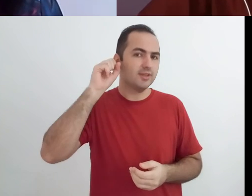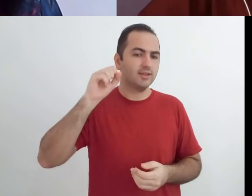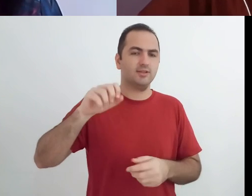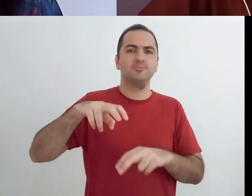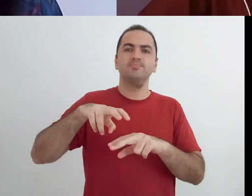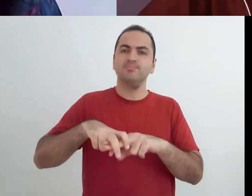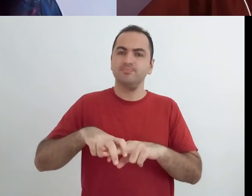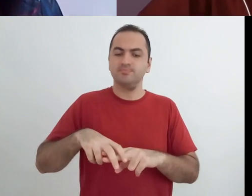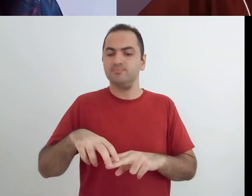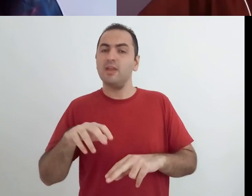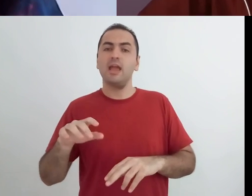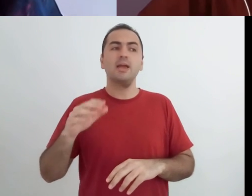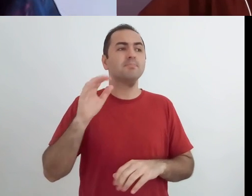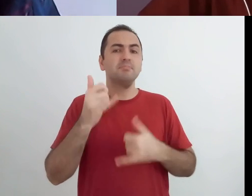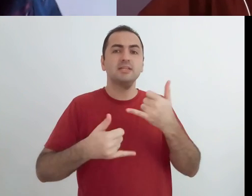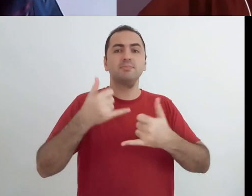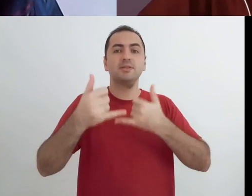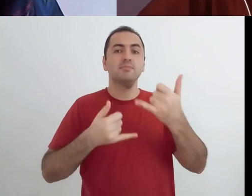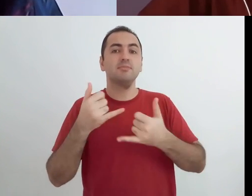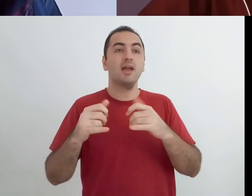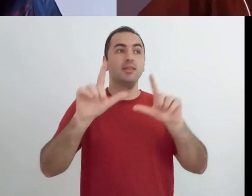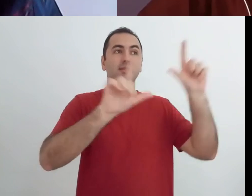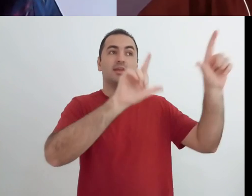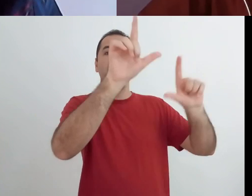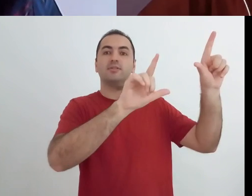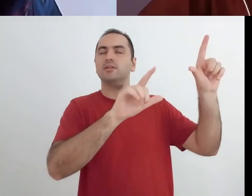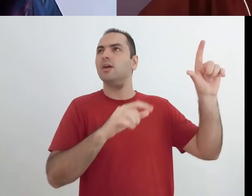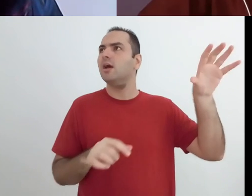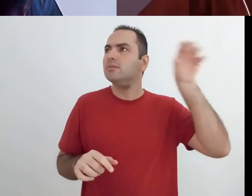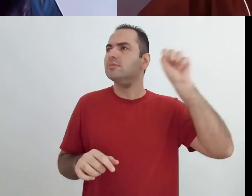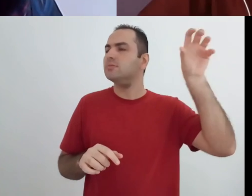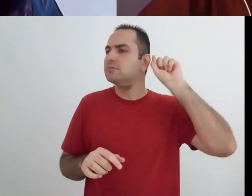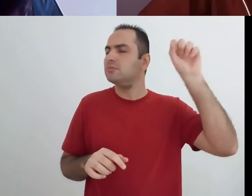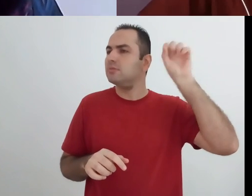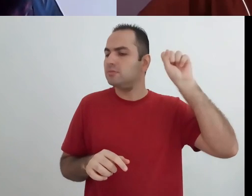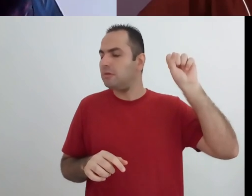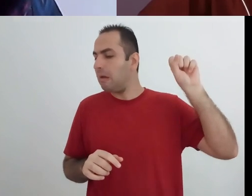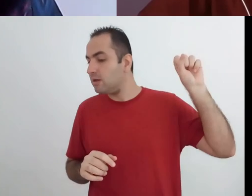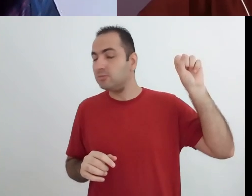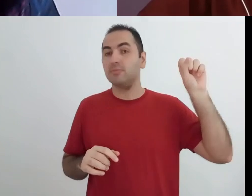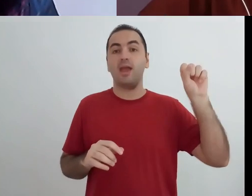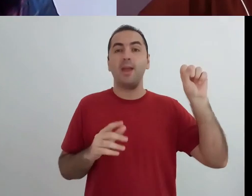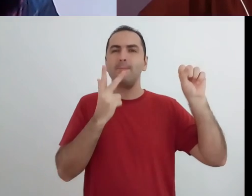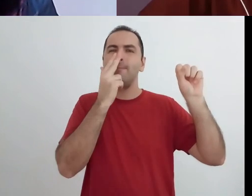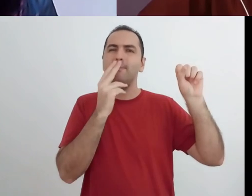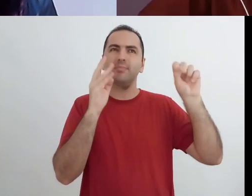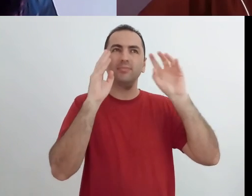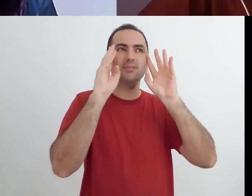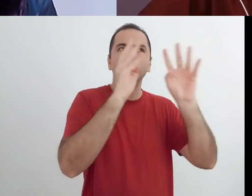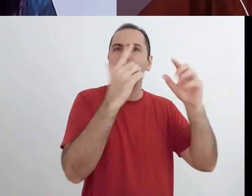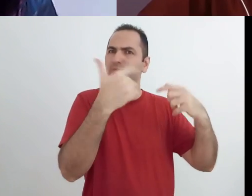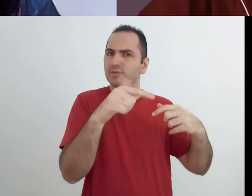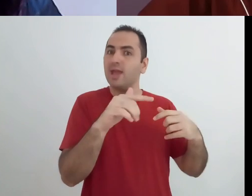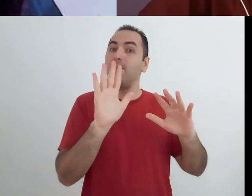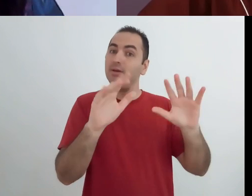absorvendo informação. O surdo não. O surdo, ele só absorve a informação visual. Então, o que você dá de visual para que